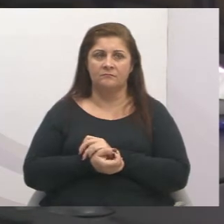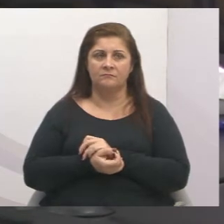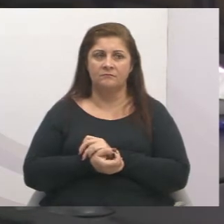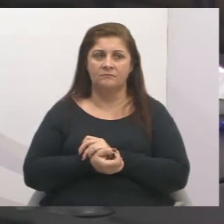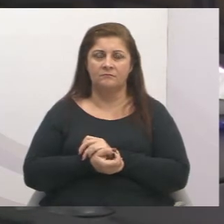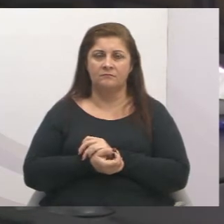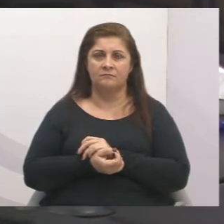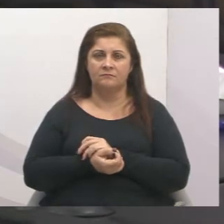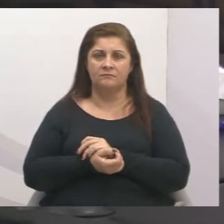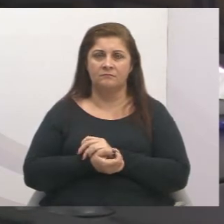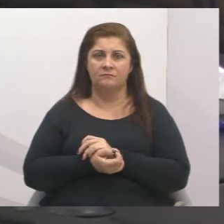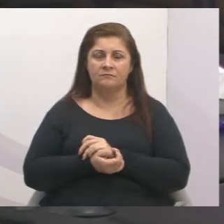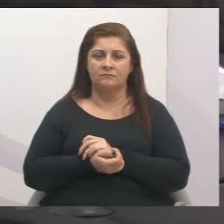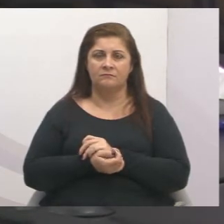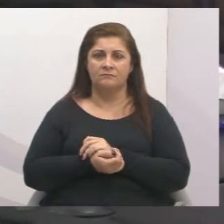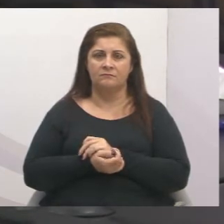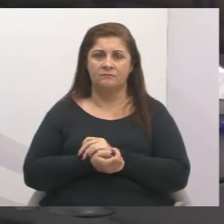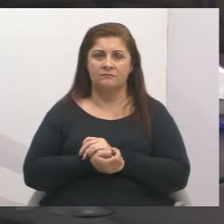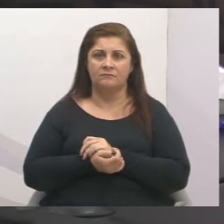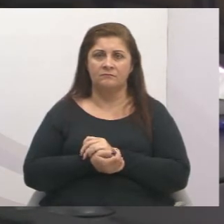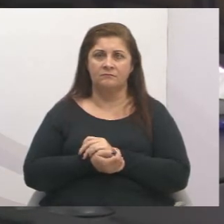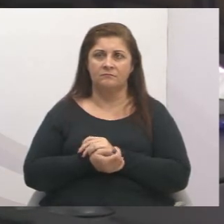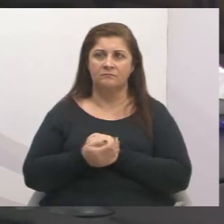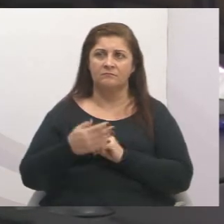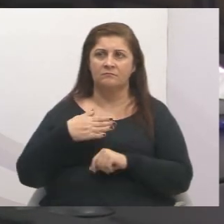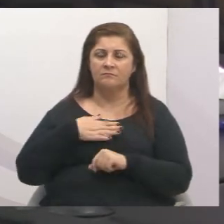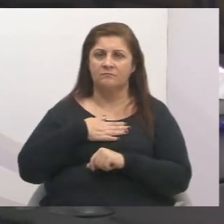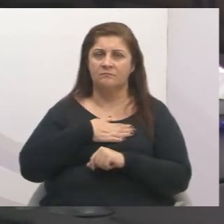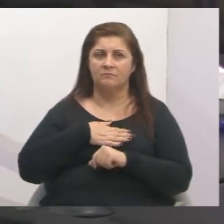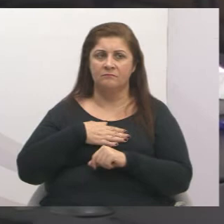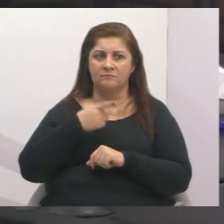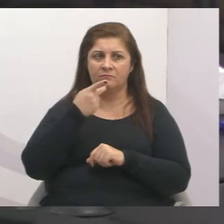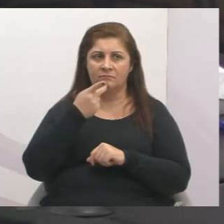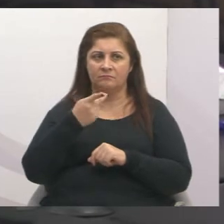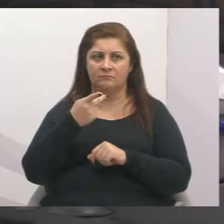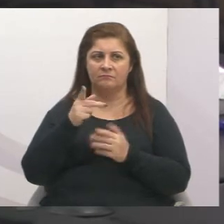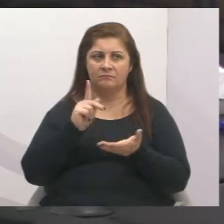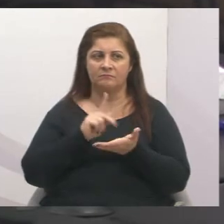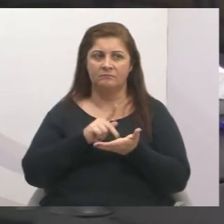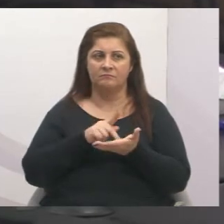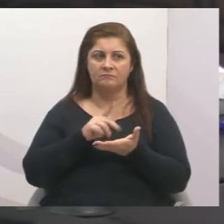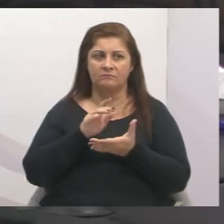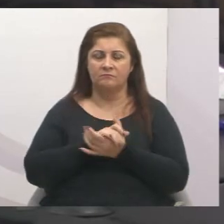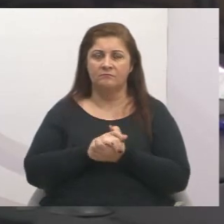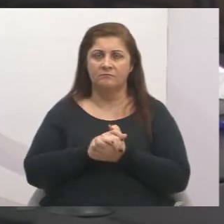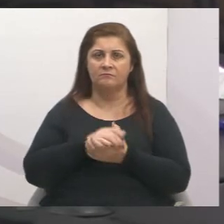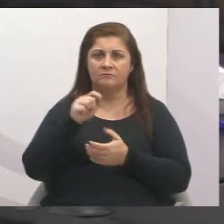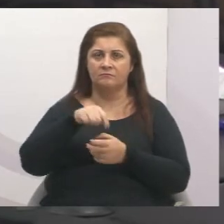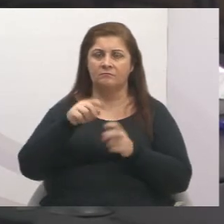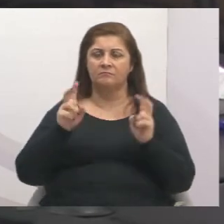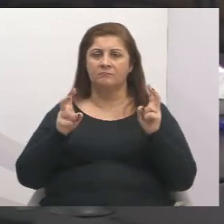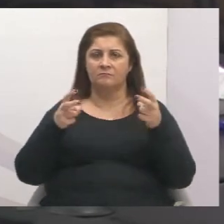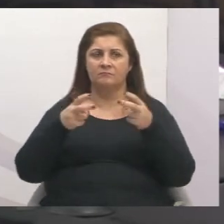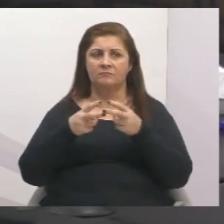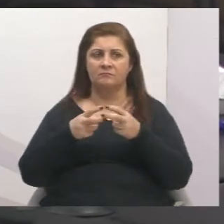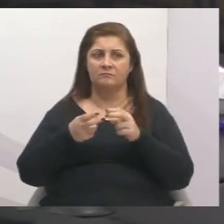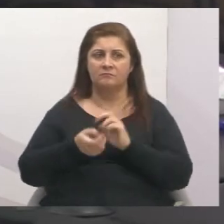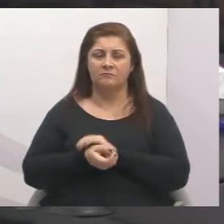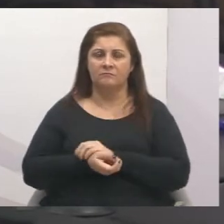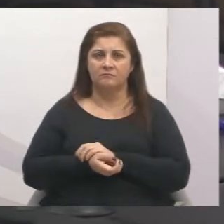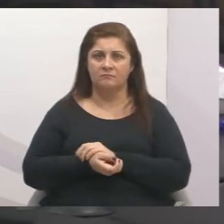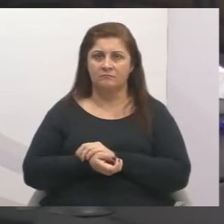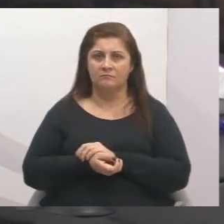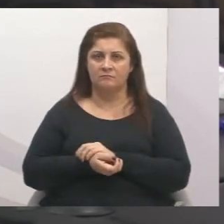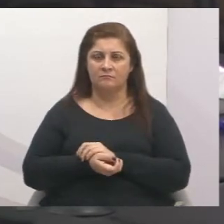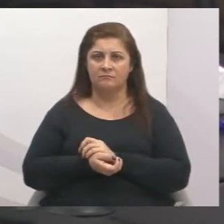Eu gosto de ser bastante justo e leal, né? Seja aqui na Câmara Municipal, seja no exercício